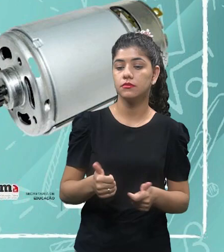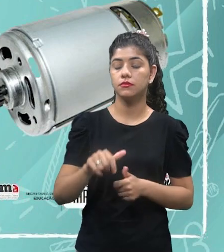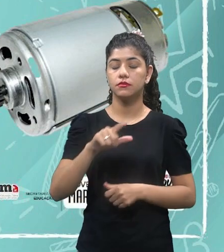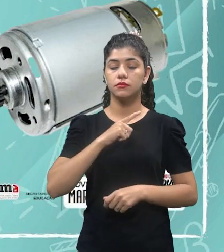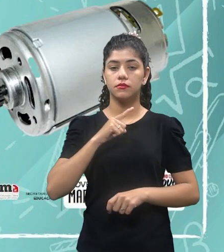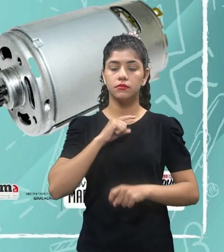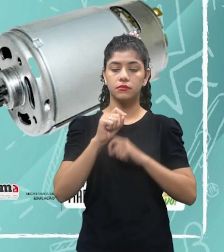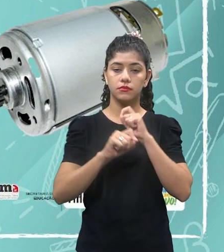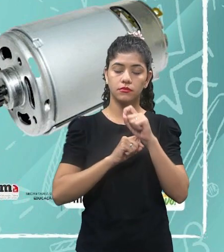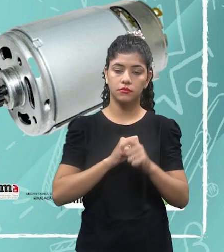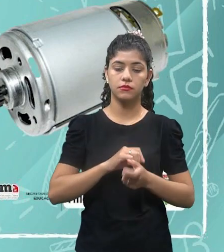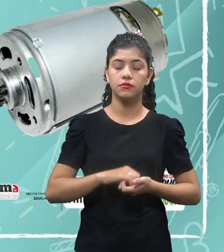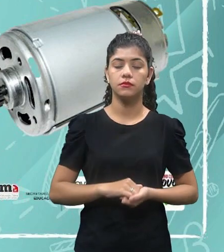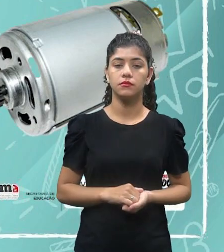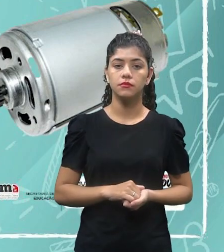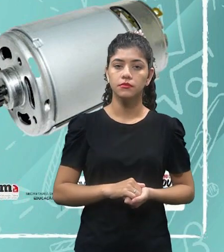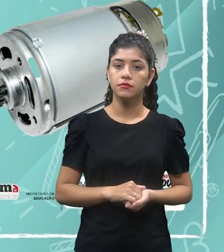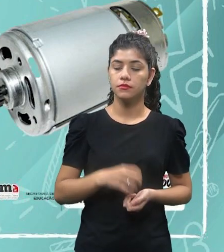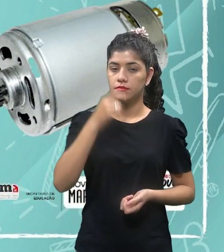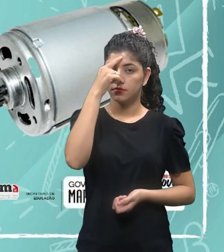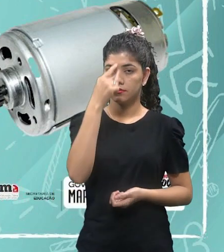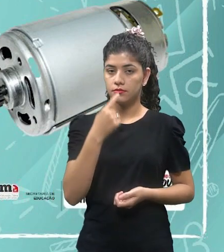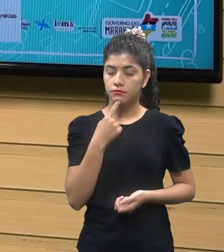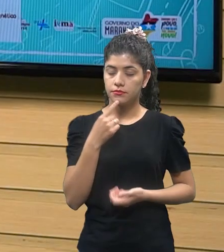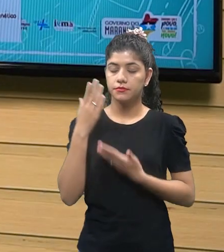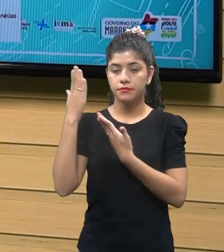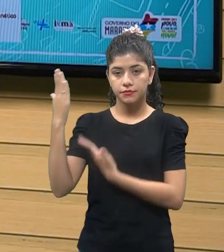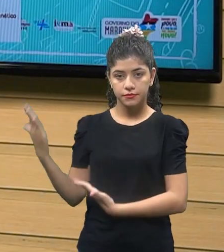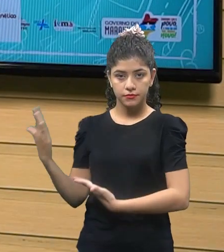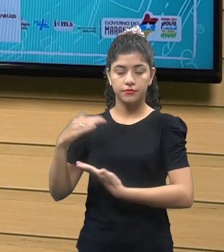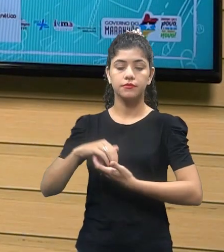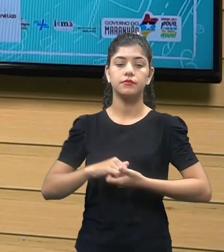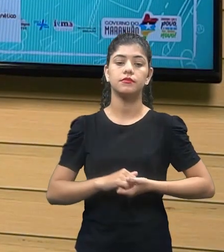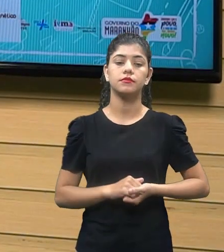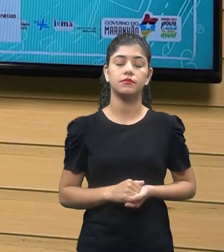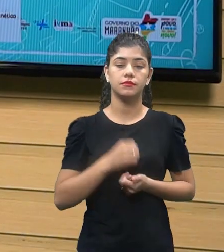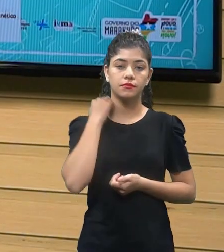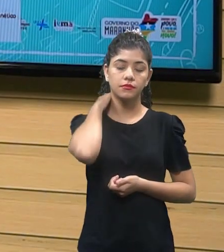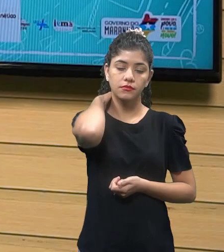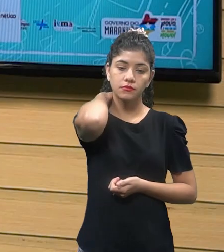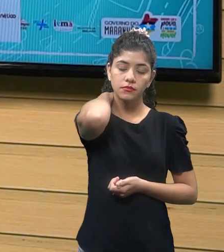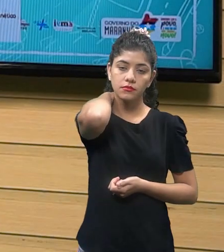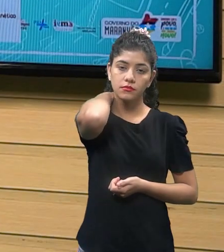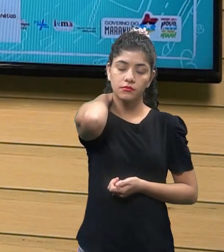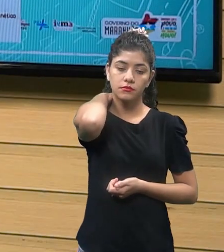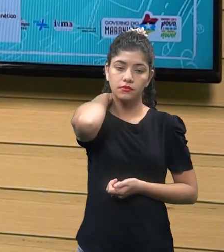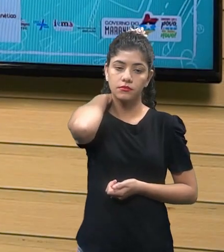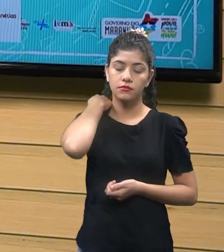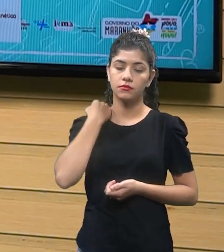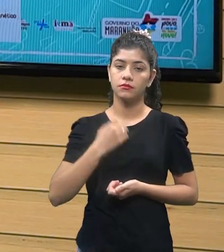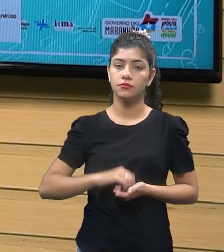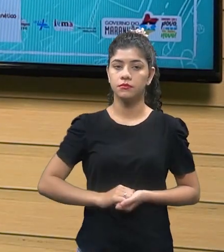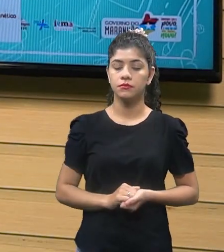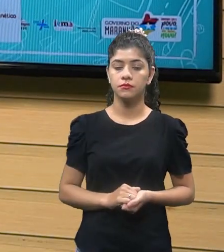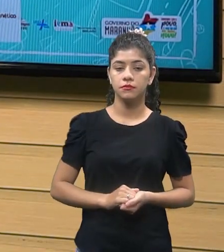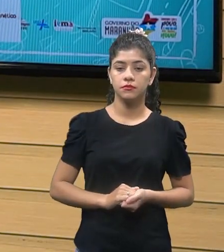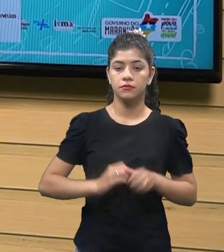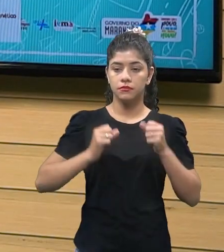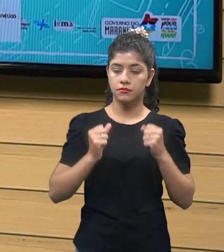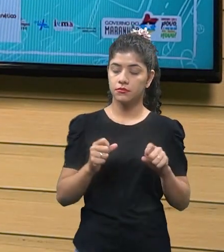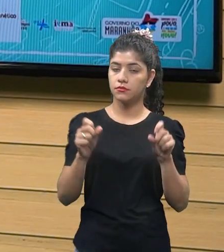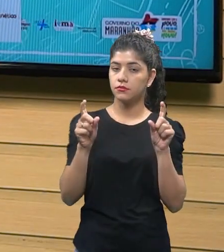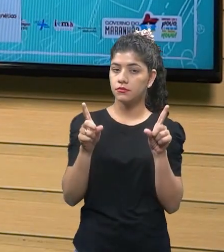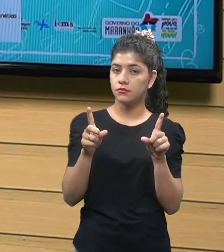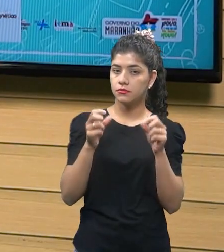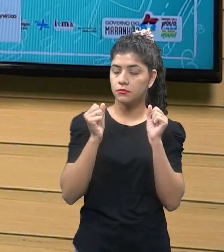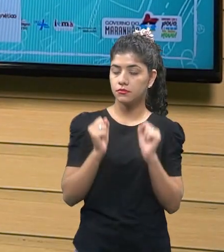parte aqui da nossa imagem, tá? Do nosso esquema, e também do motor com corte que vocês podem acompanhar